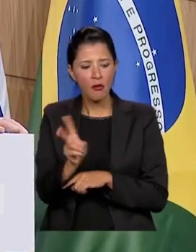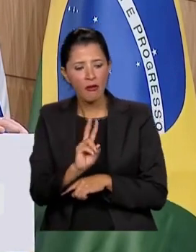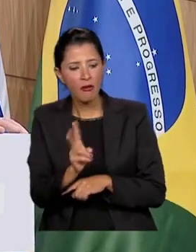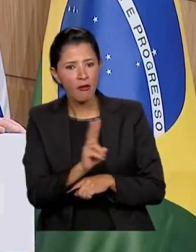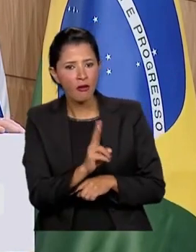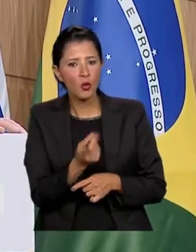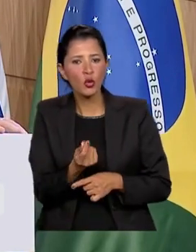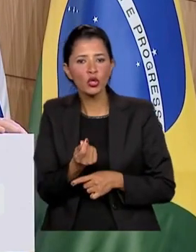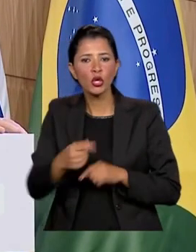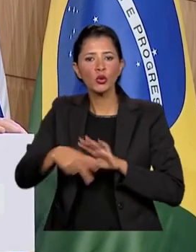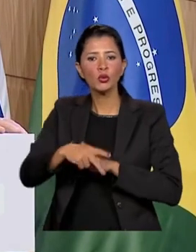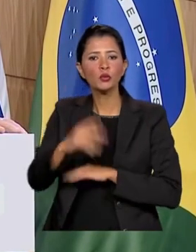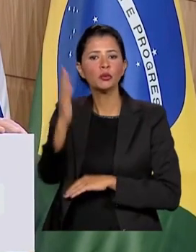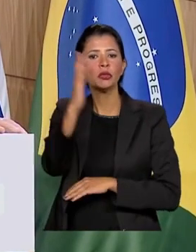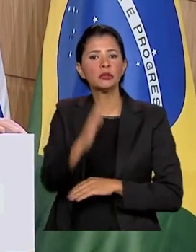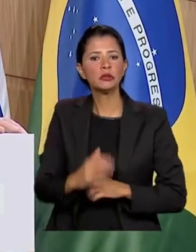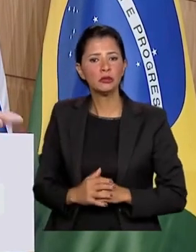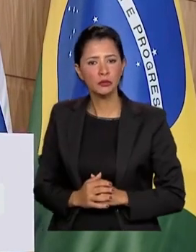nosso país.